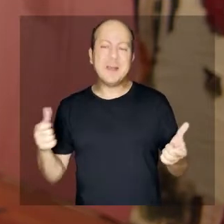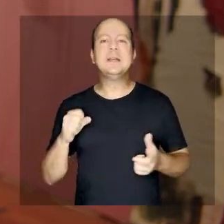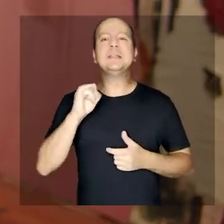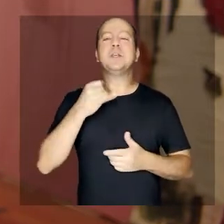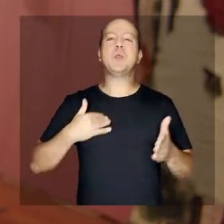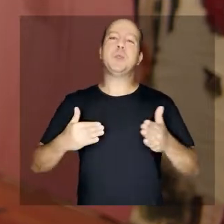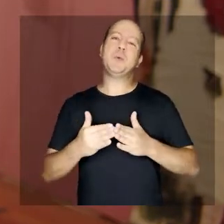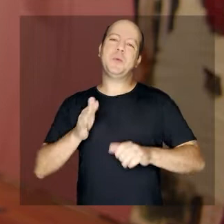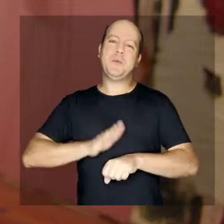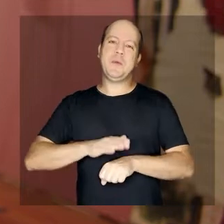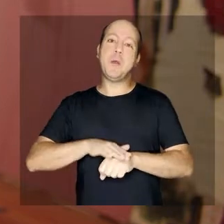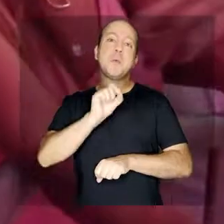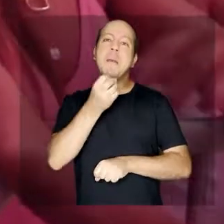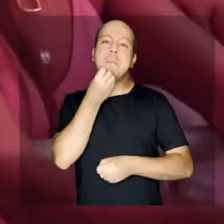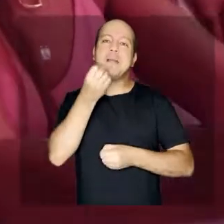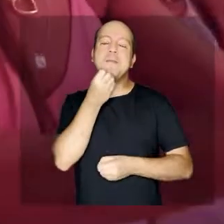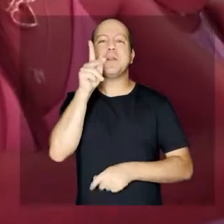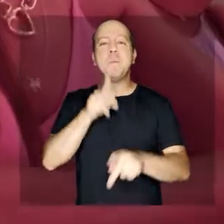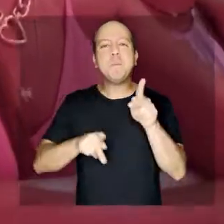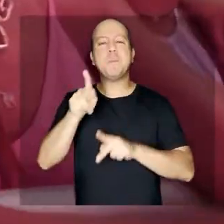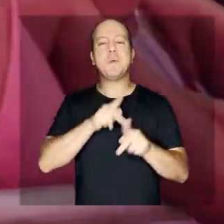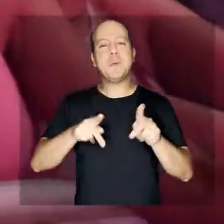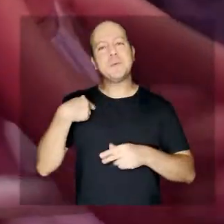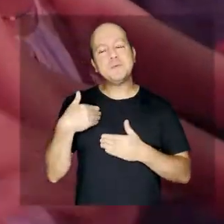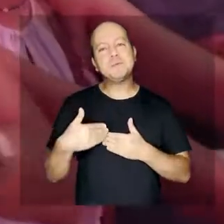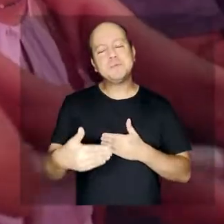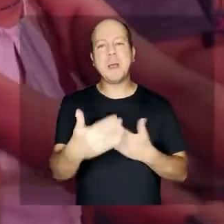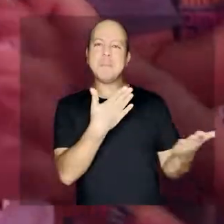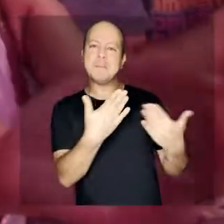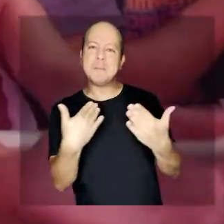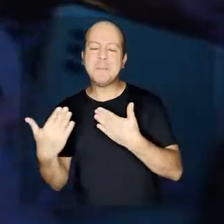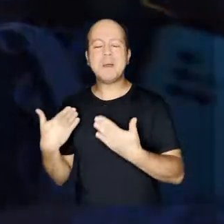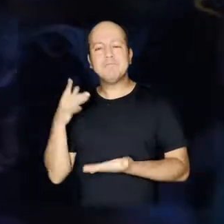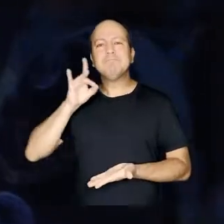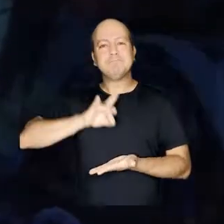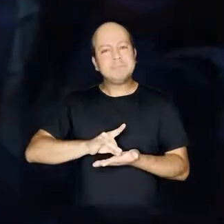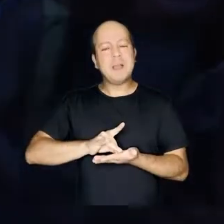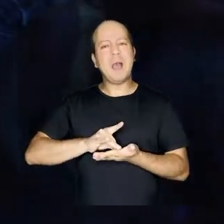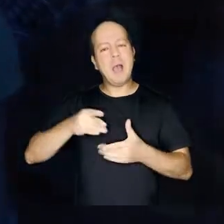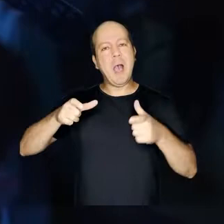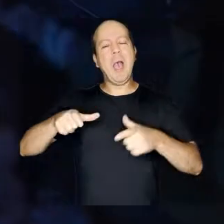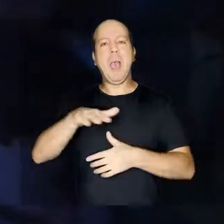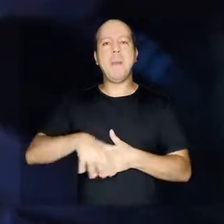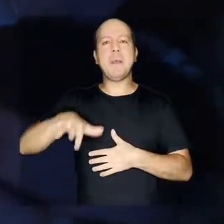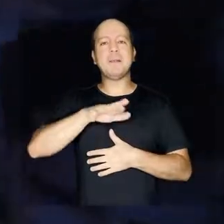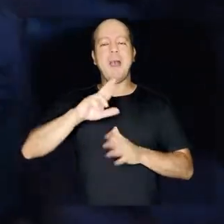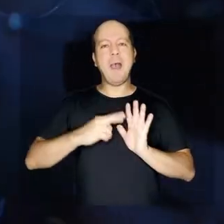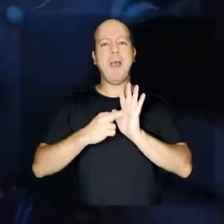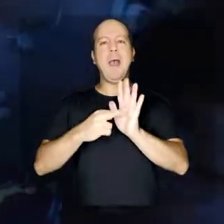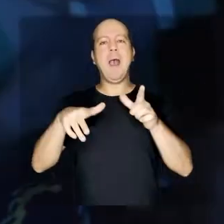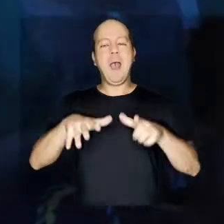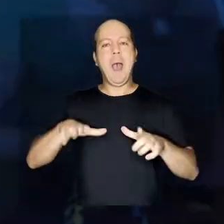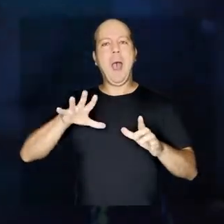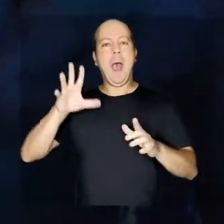porque no final das contas tudo que a gente faz é em benefício do público e sempre nessa interlocução muito contundente com esse Território que